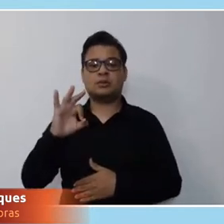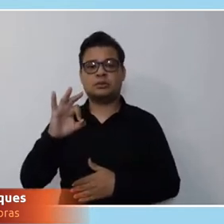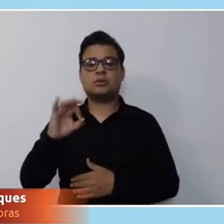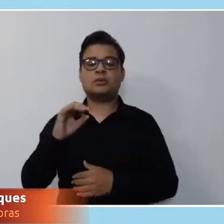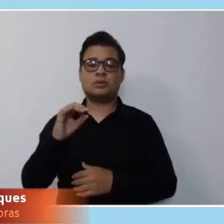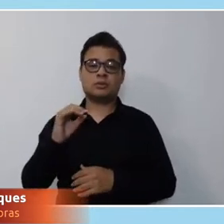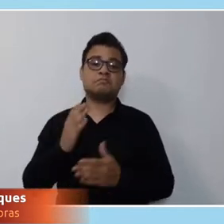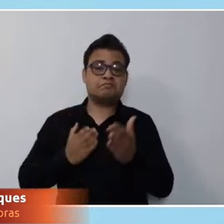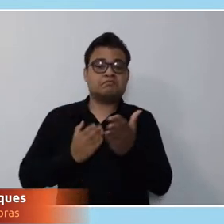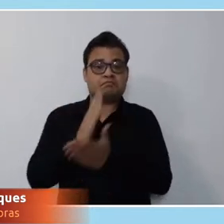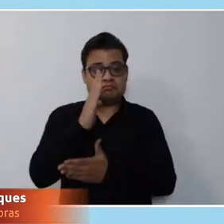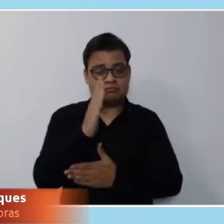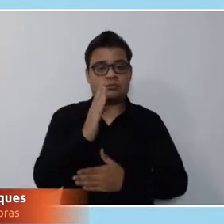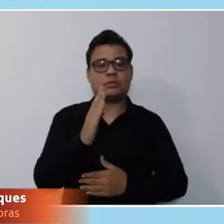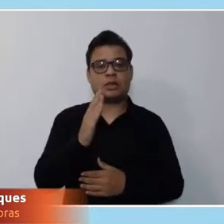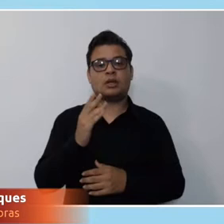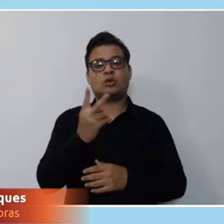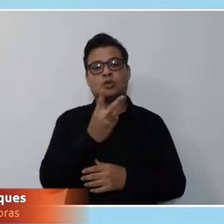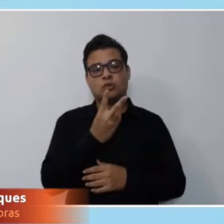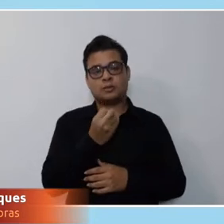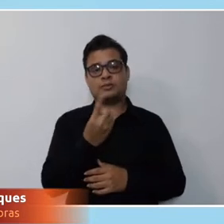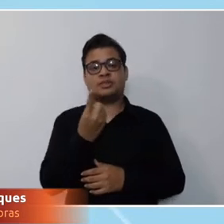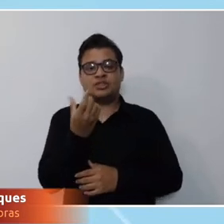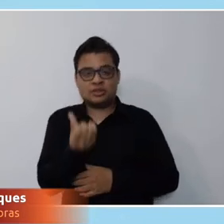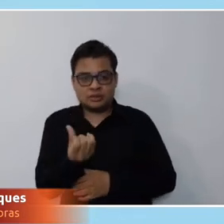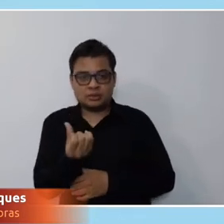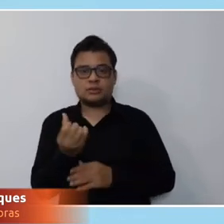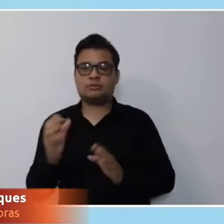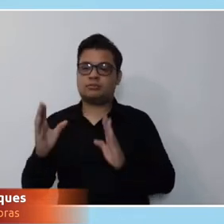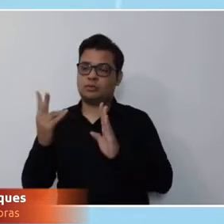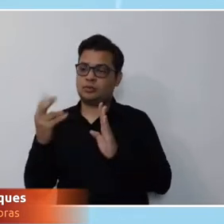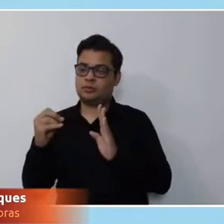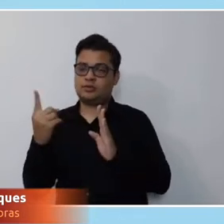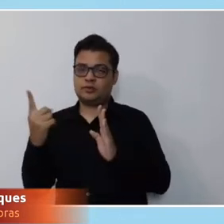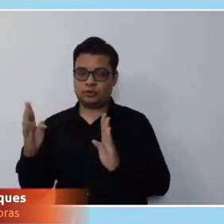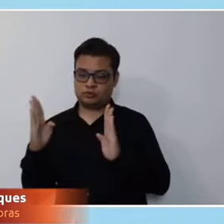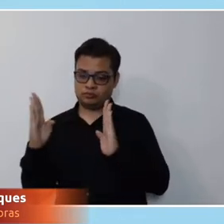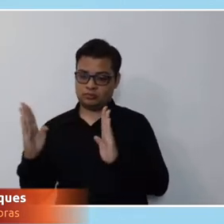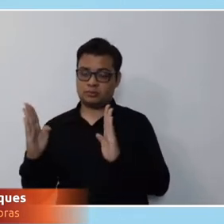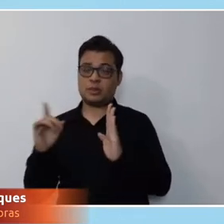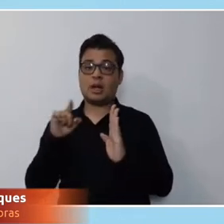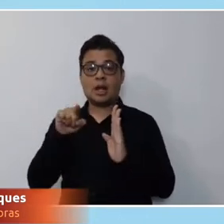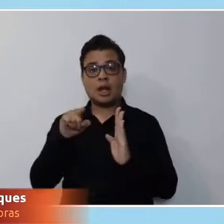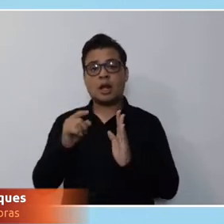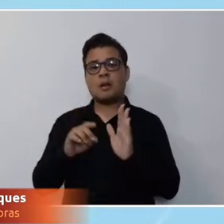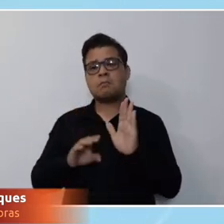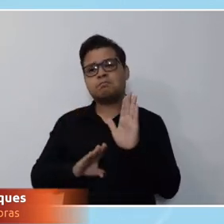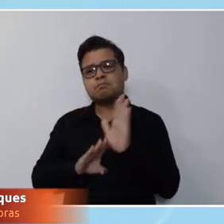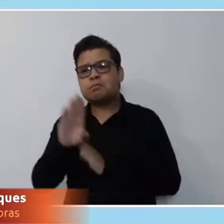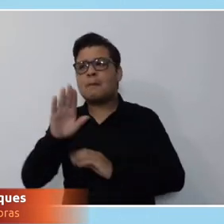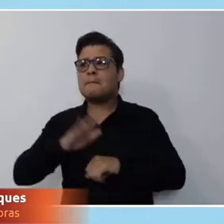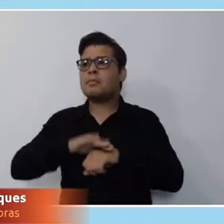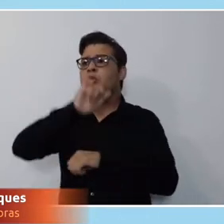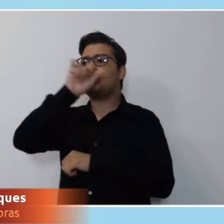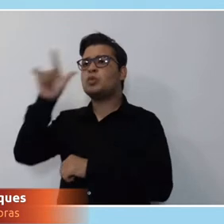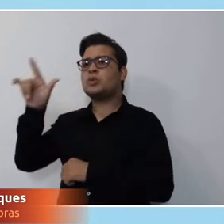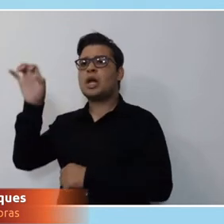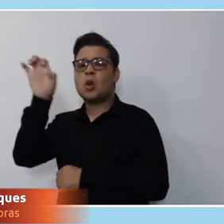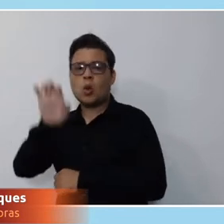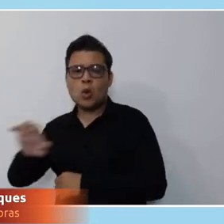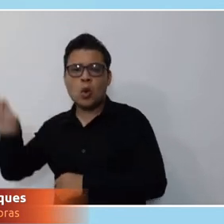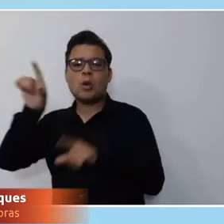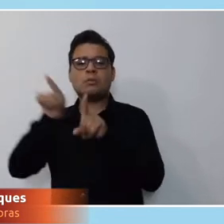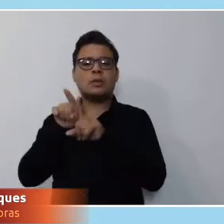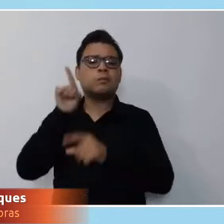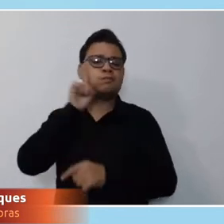2021, um índice bem mais alto do que países europeus e também os Estados Unidos. Desde 2016, a população de